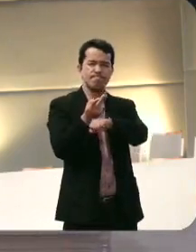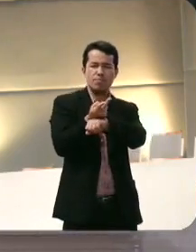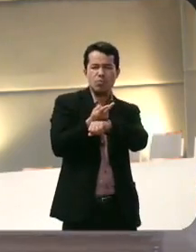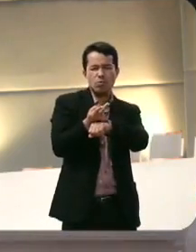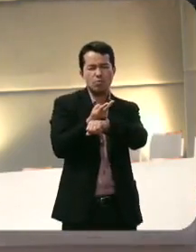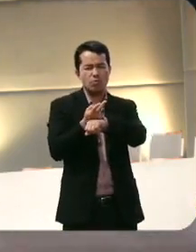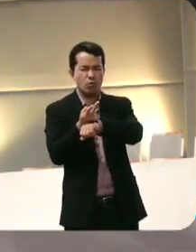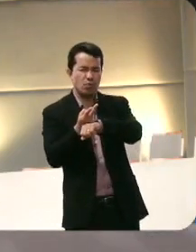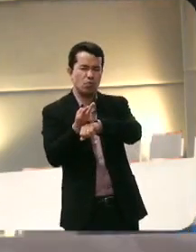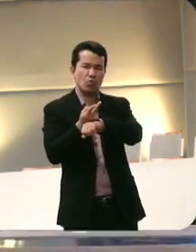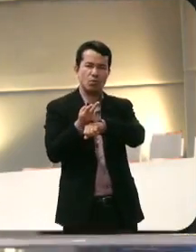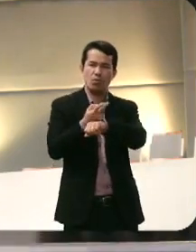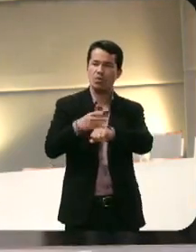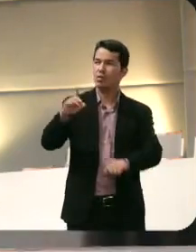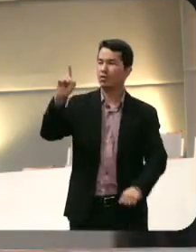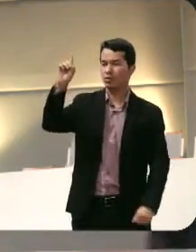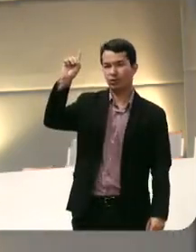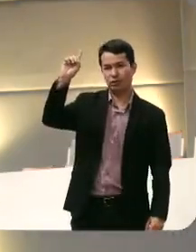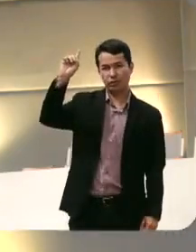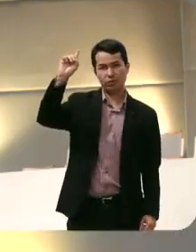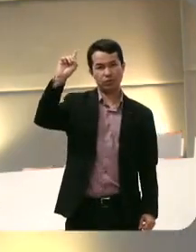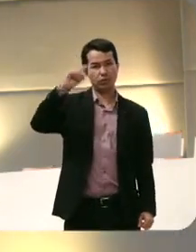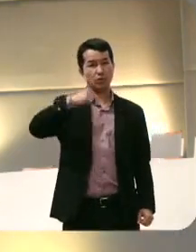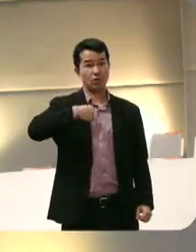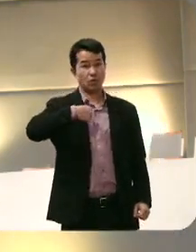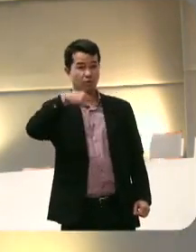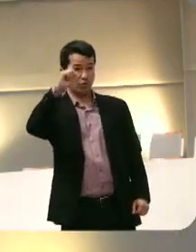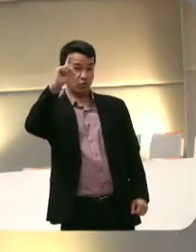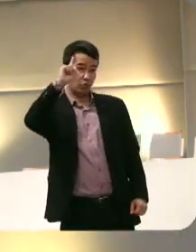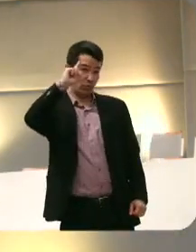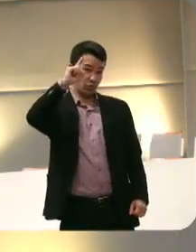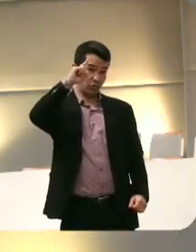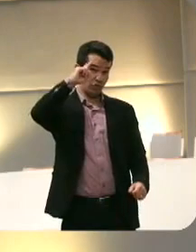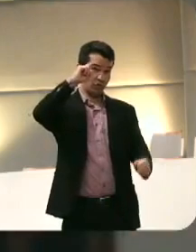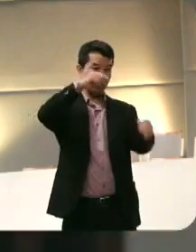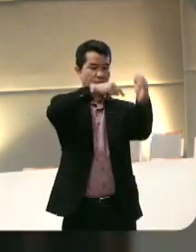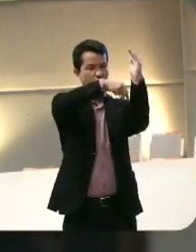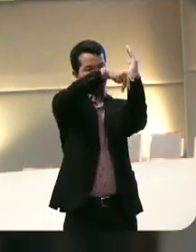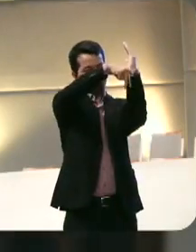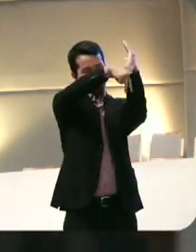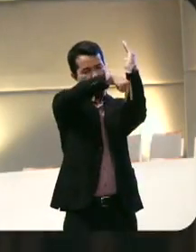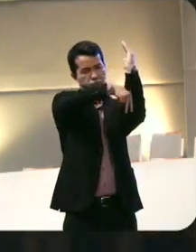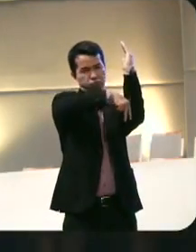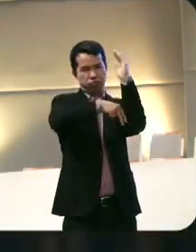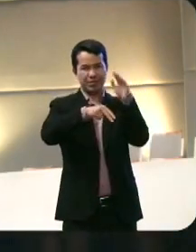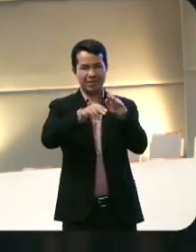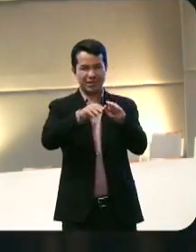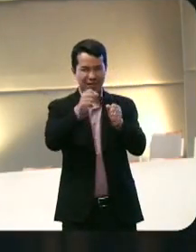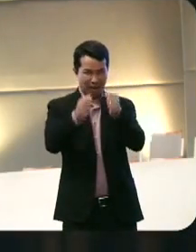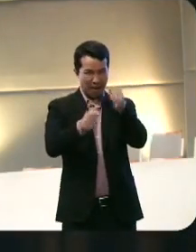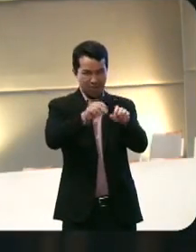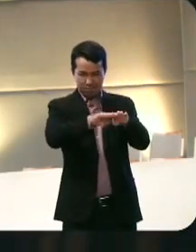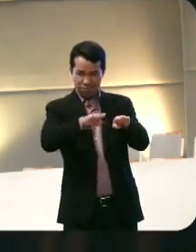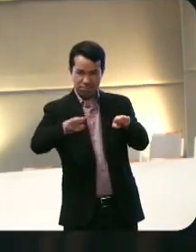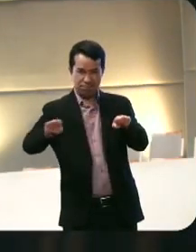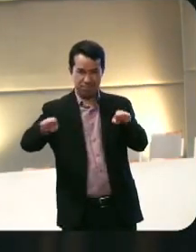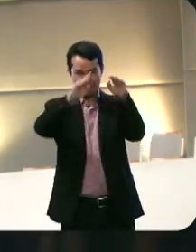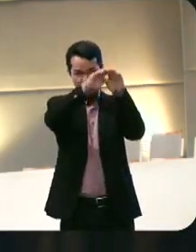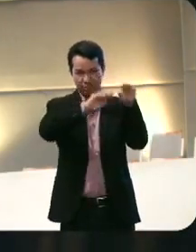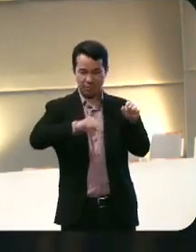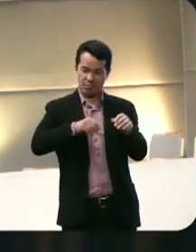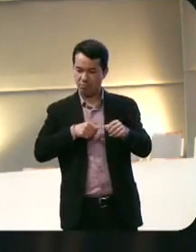E eu comecei. Eu ia para a garagem de casa e ia orar. Mas quando a gente começa a fazer algo que a gente não está